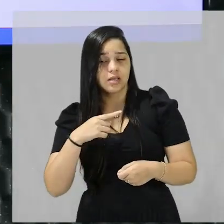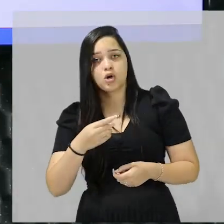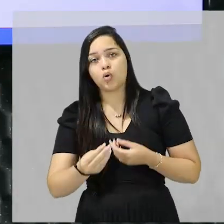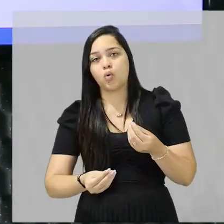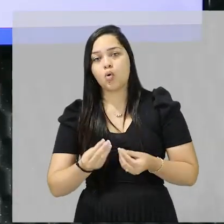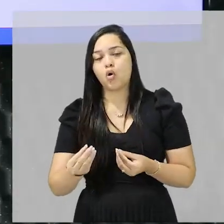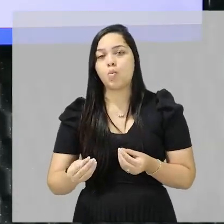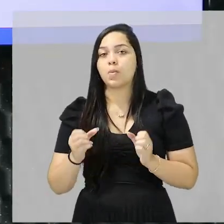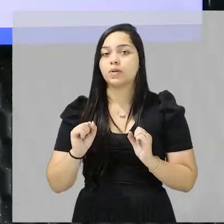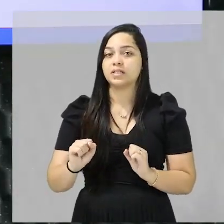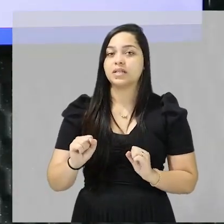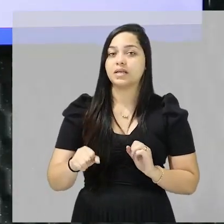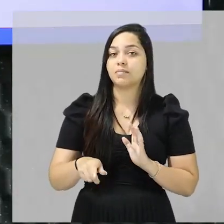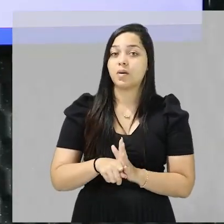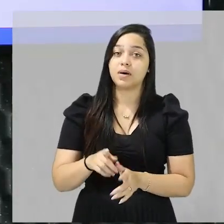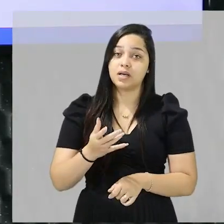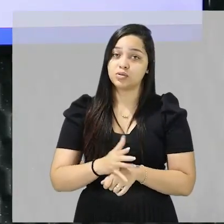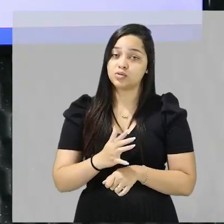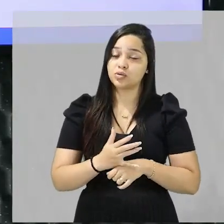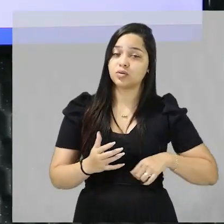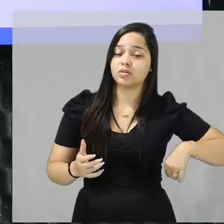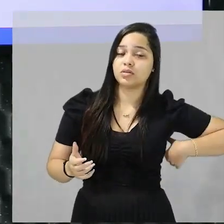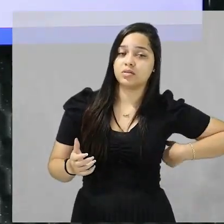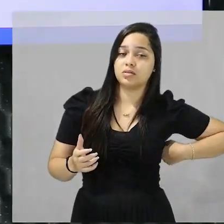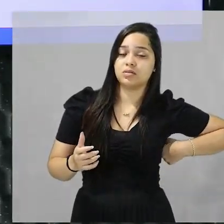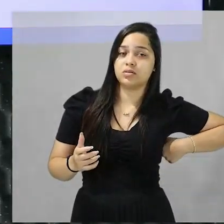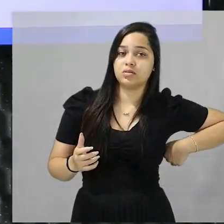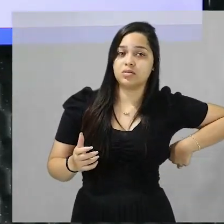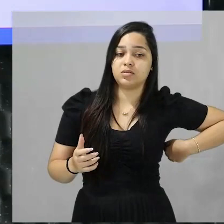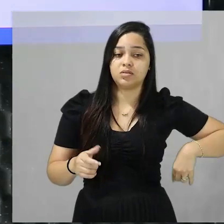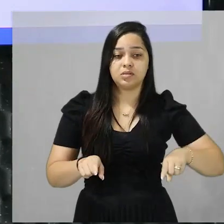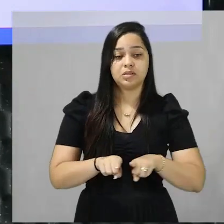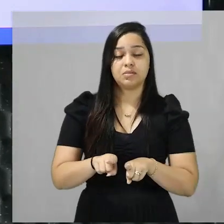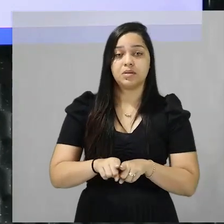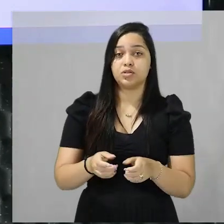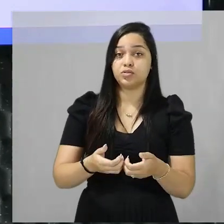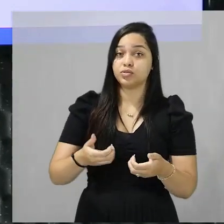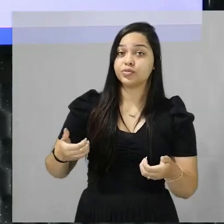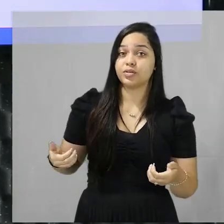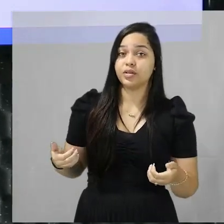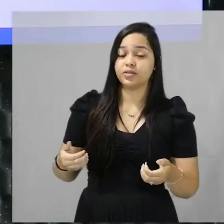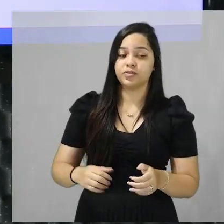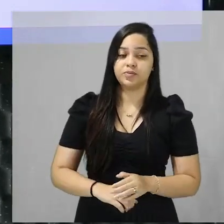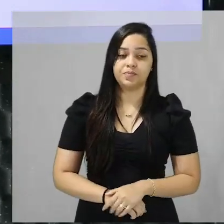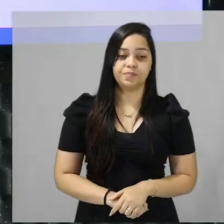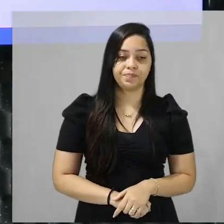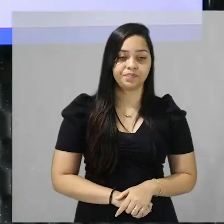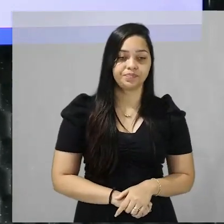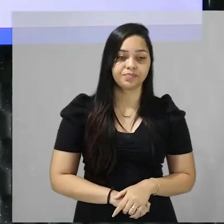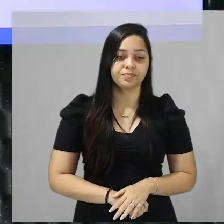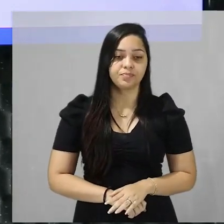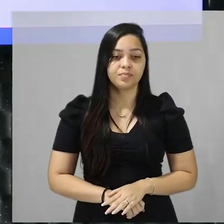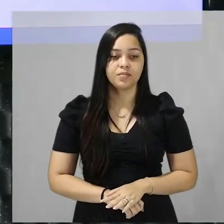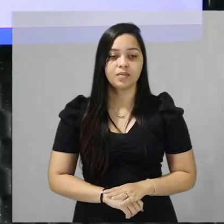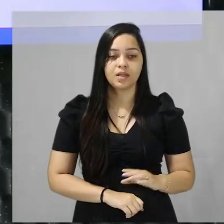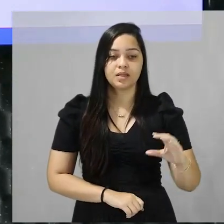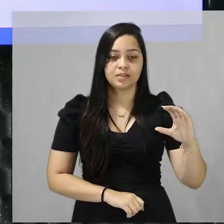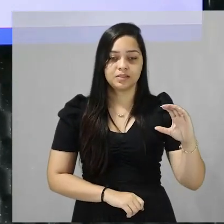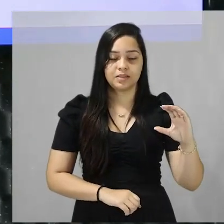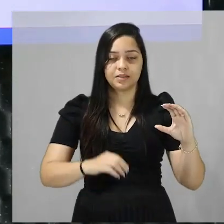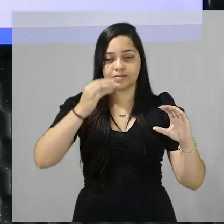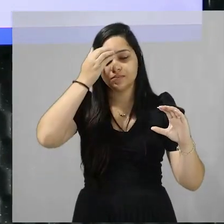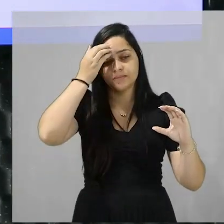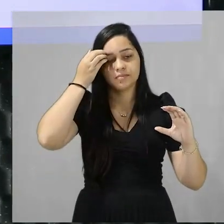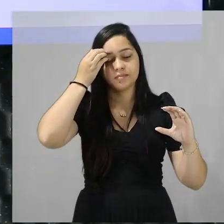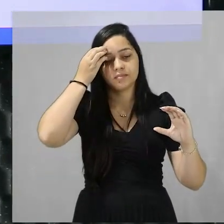como prerrogativa a partir das suas ações. Fica também um tanto quanto distante, tá? Universalismo e igualitarismo,